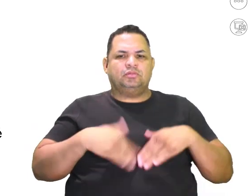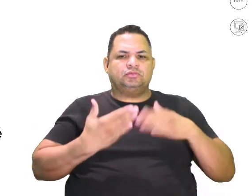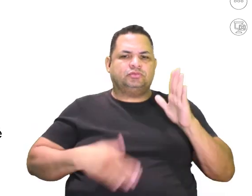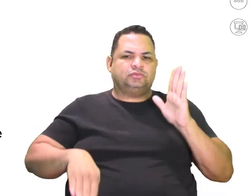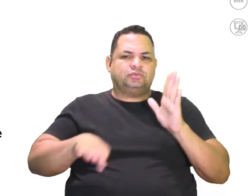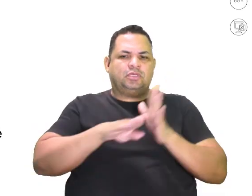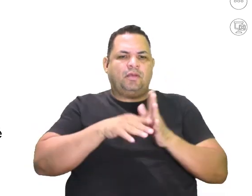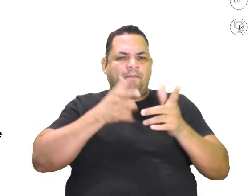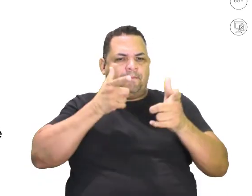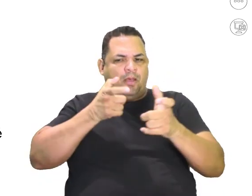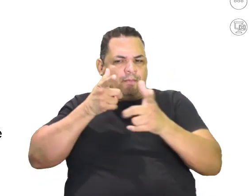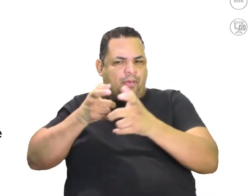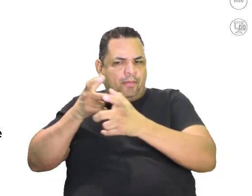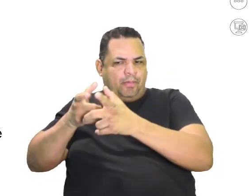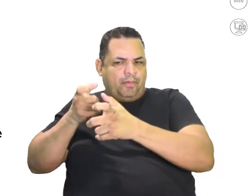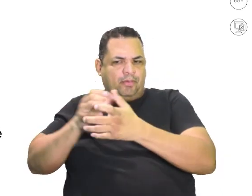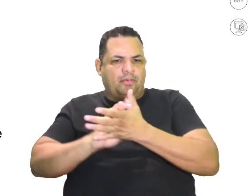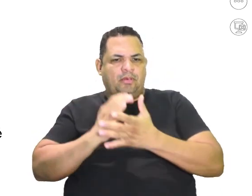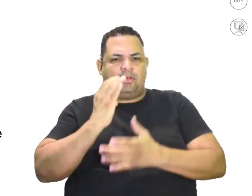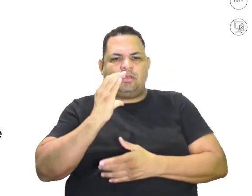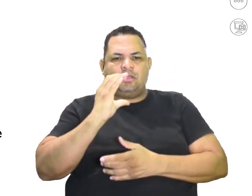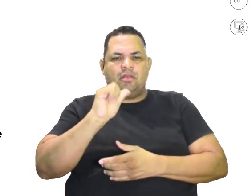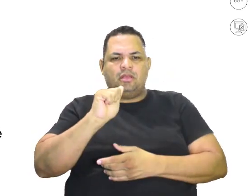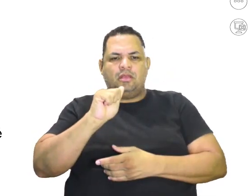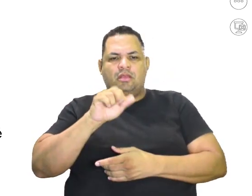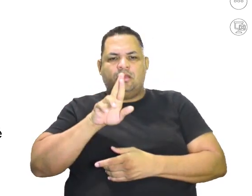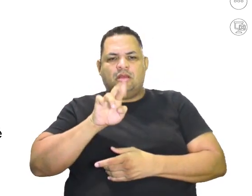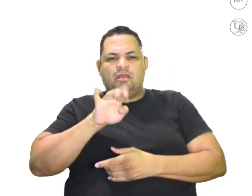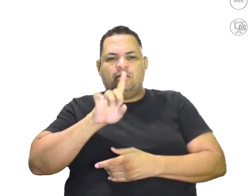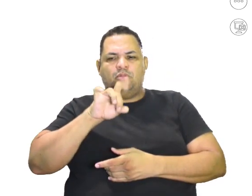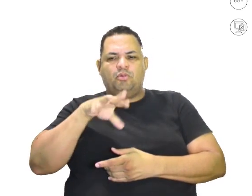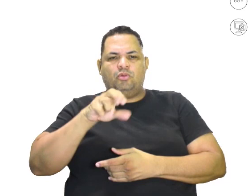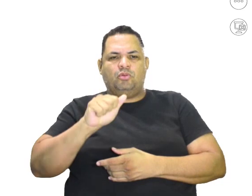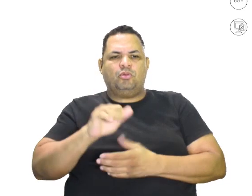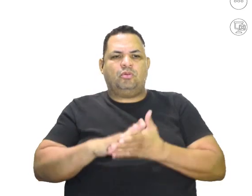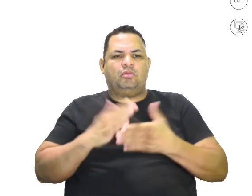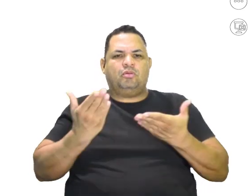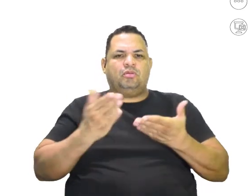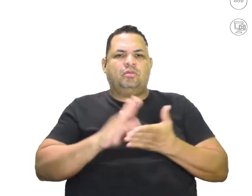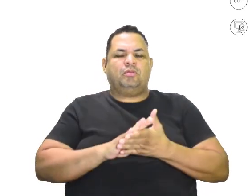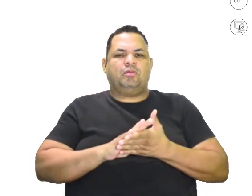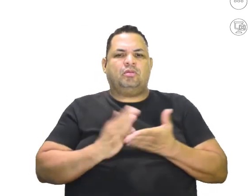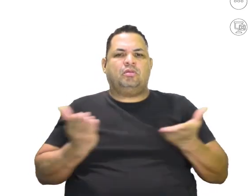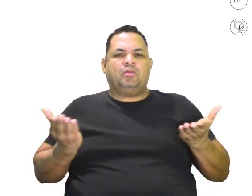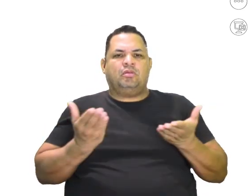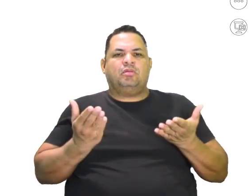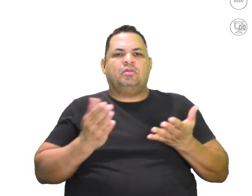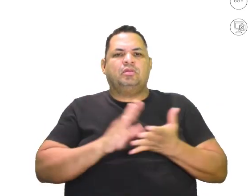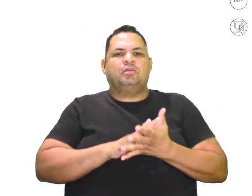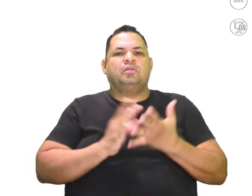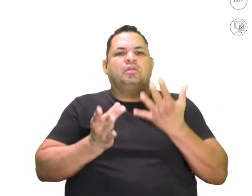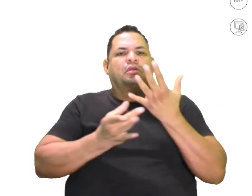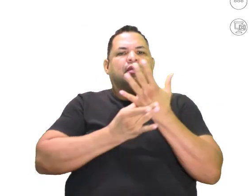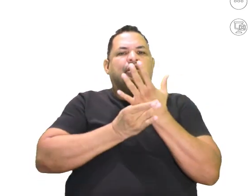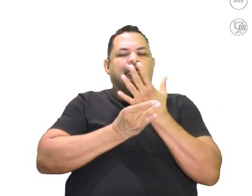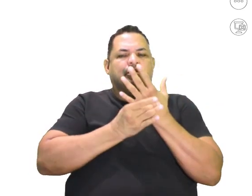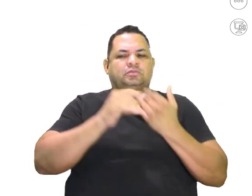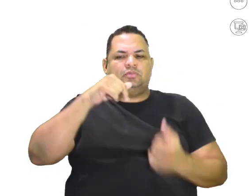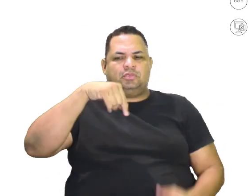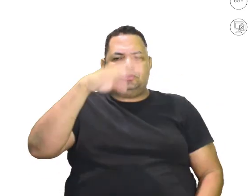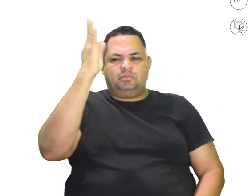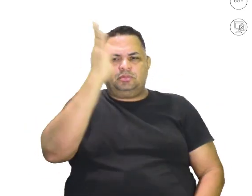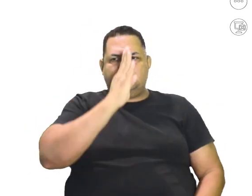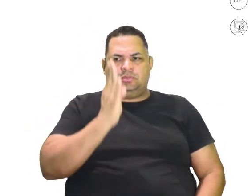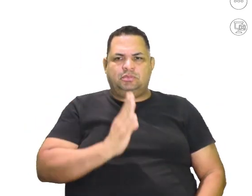chegavam atirando, aí chamavam de caramuru. Então, seguindo aqui, nós vamos agora entrar no realismo no